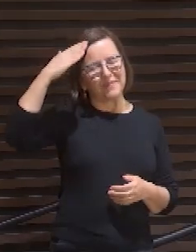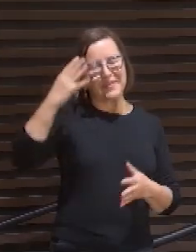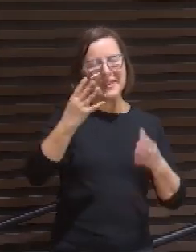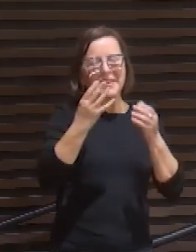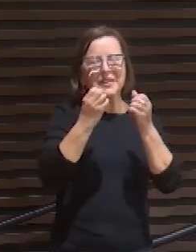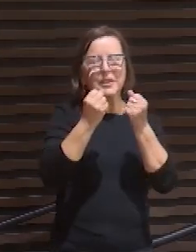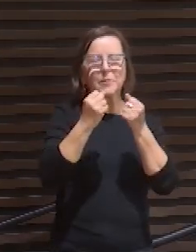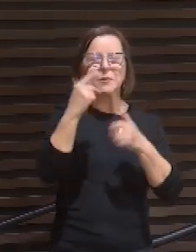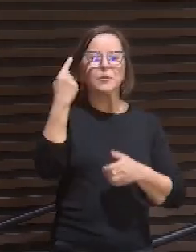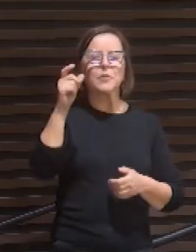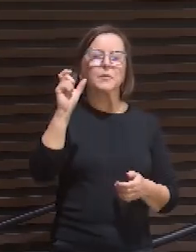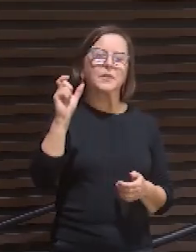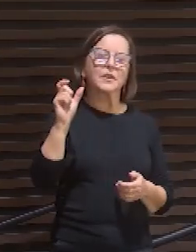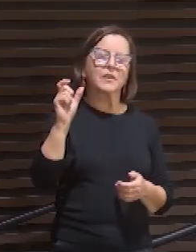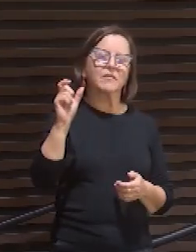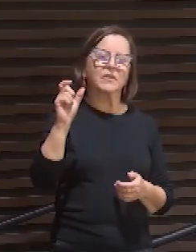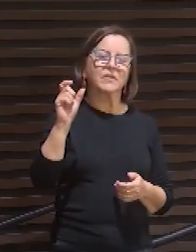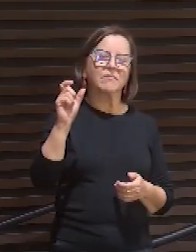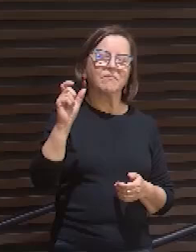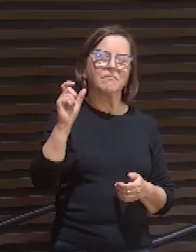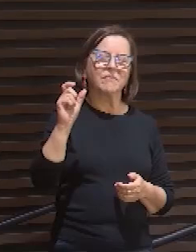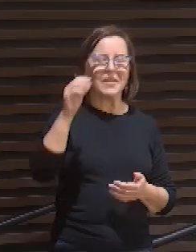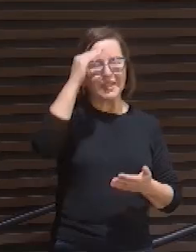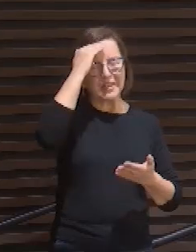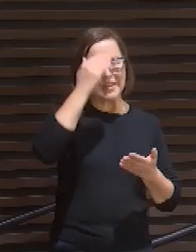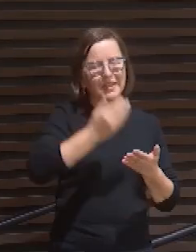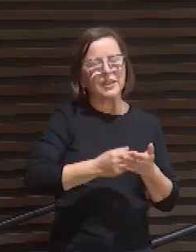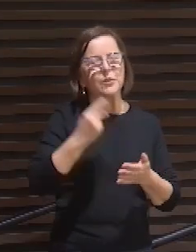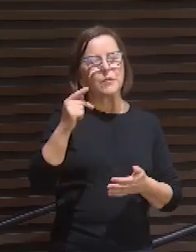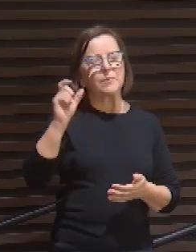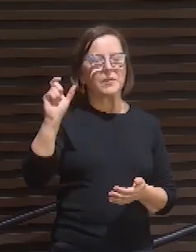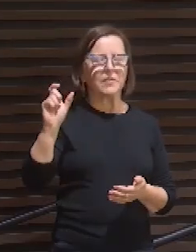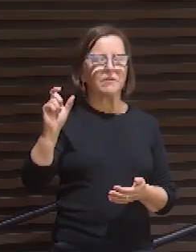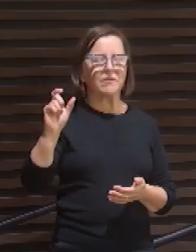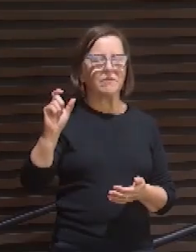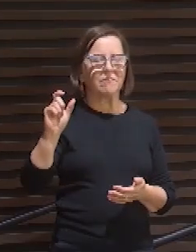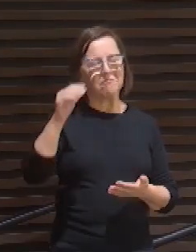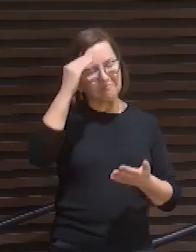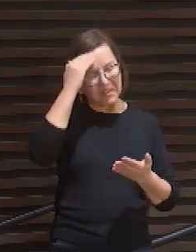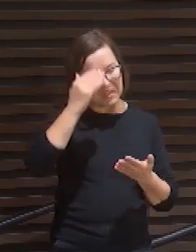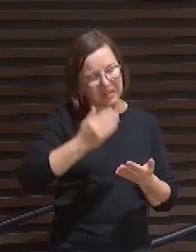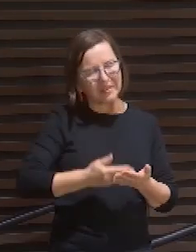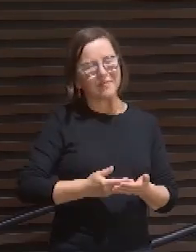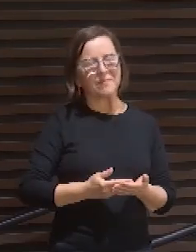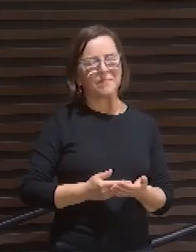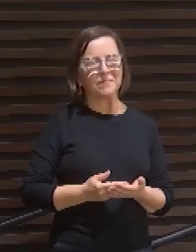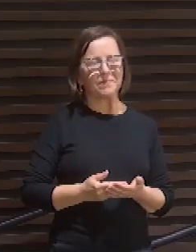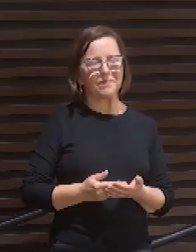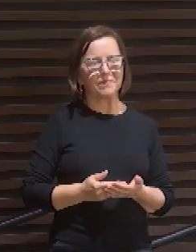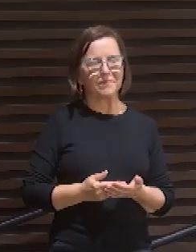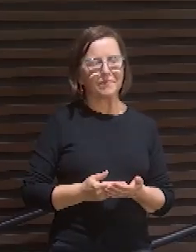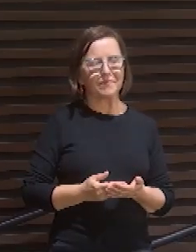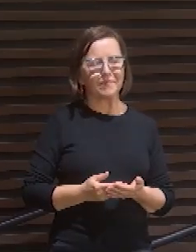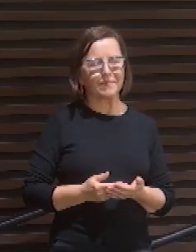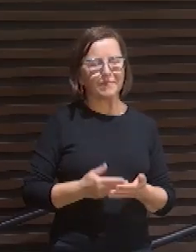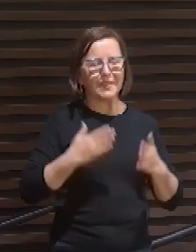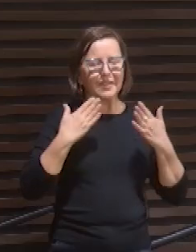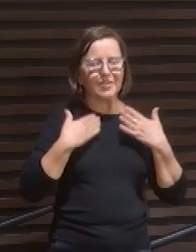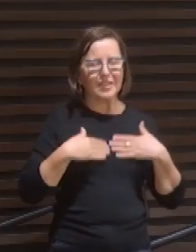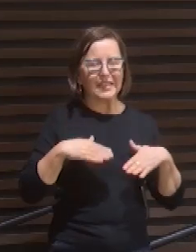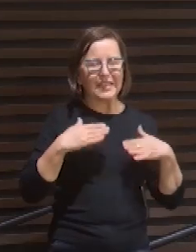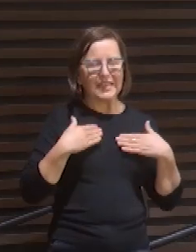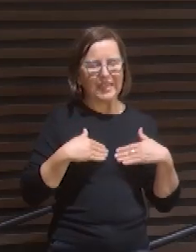recebermos a tua palavra como tua palavra e crermos nela e descansarmos